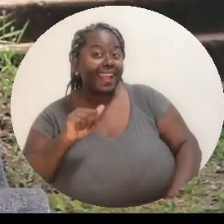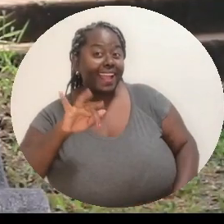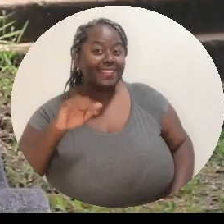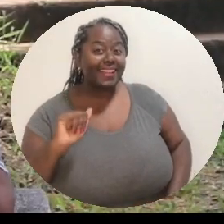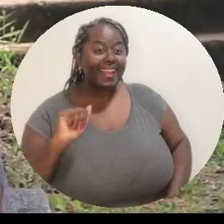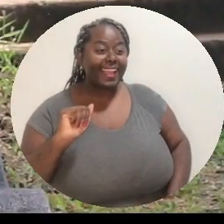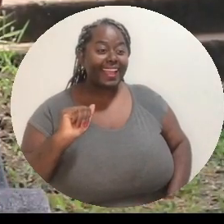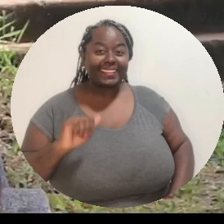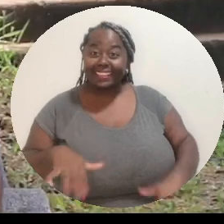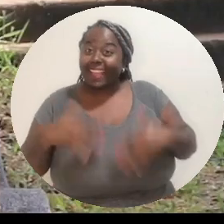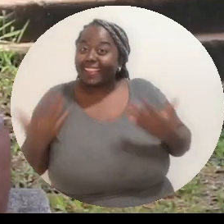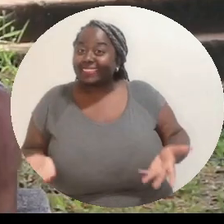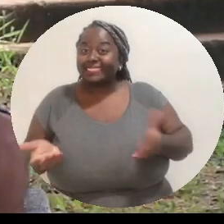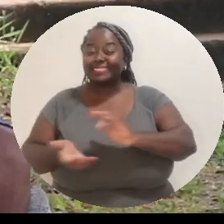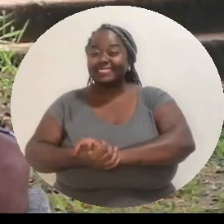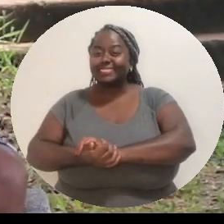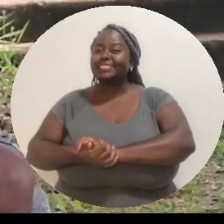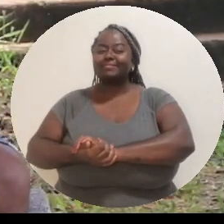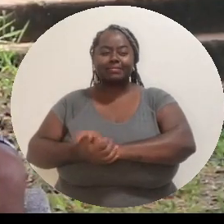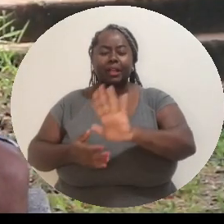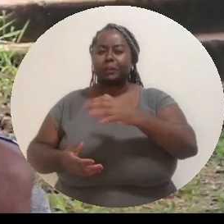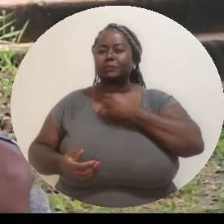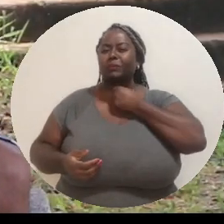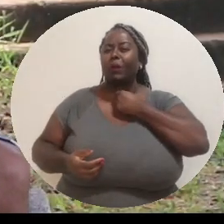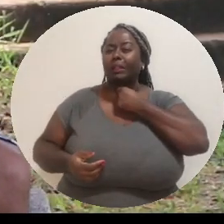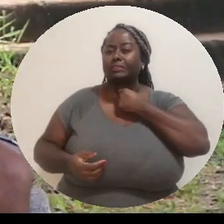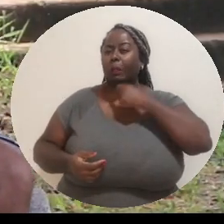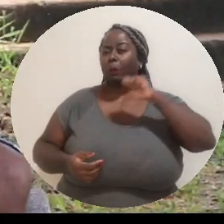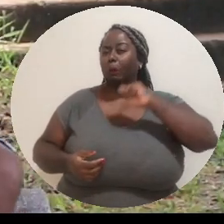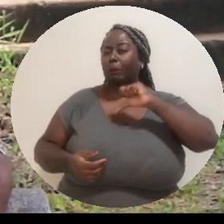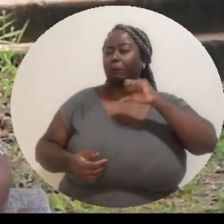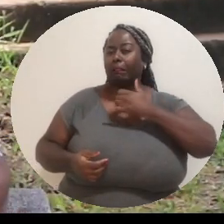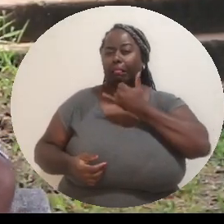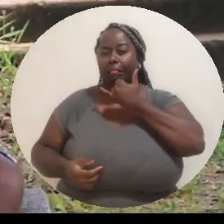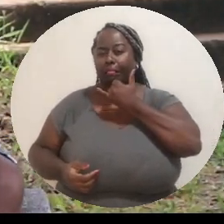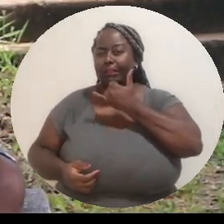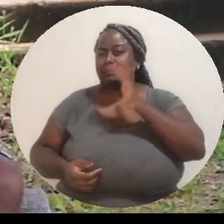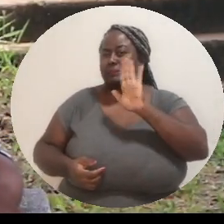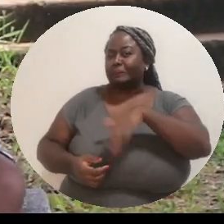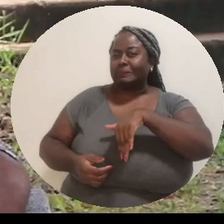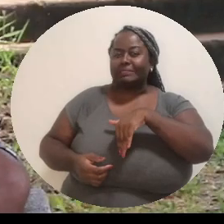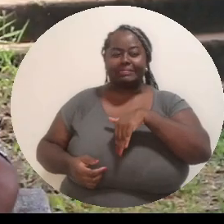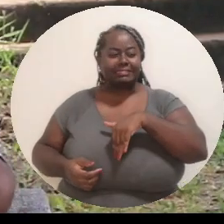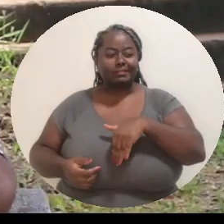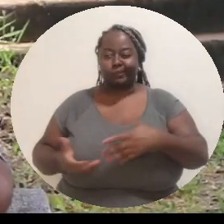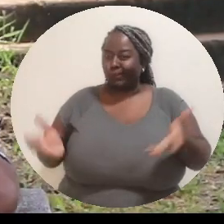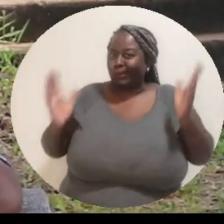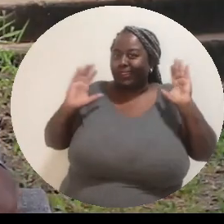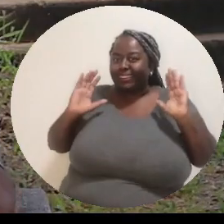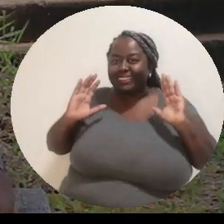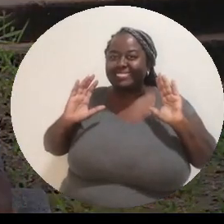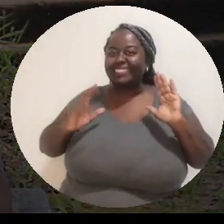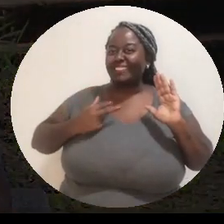E aí? Eu perdi essa pergunta. Nossa, tá muito rouca. Desculpa. Do nada baixou o